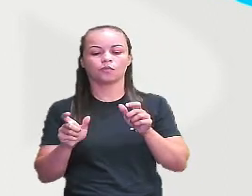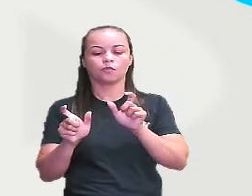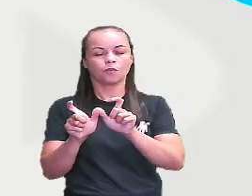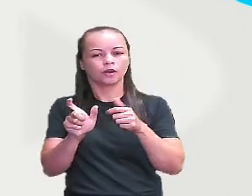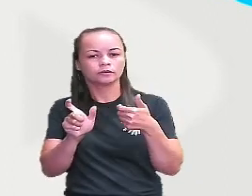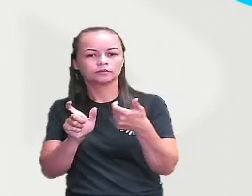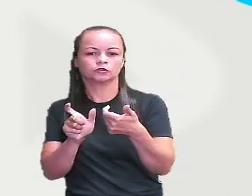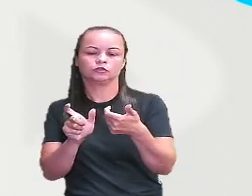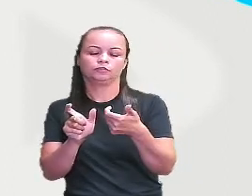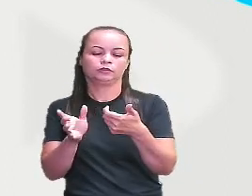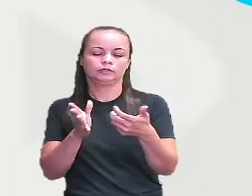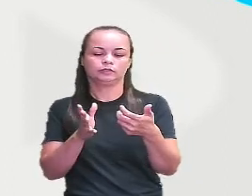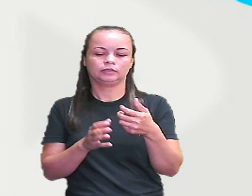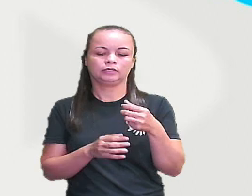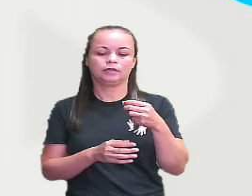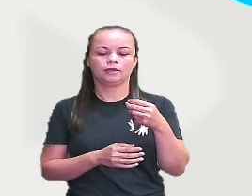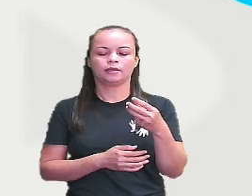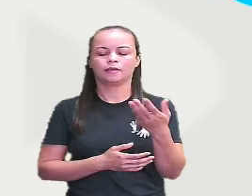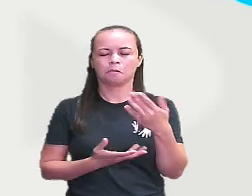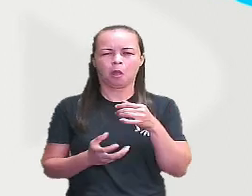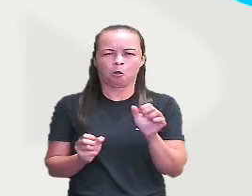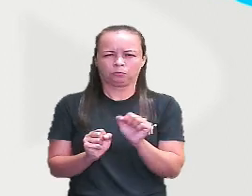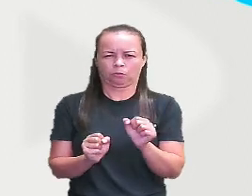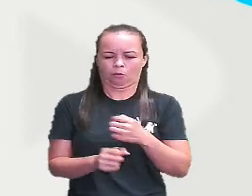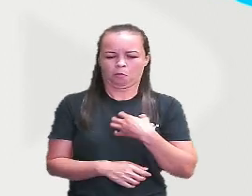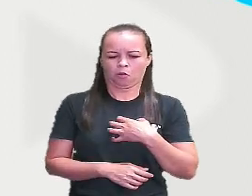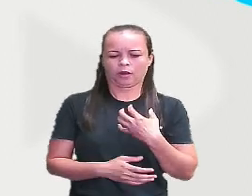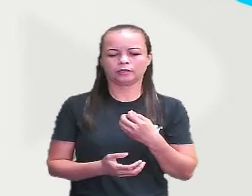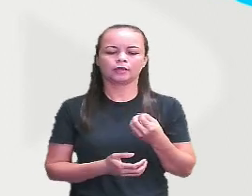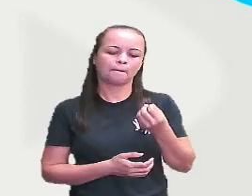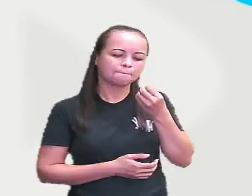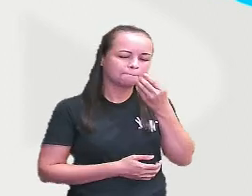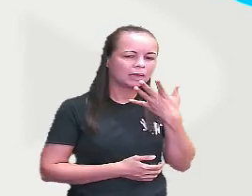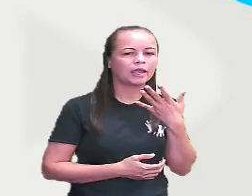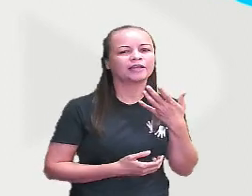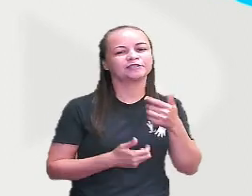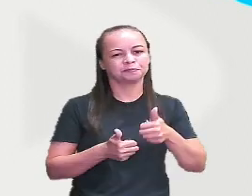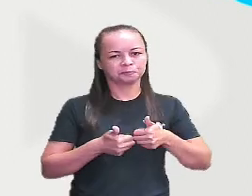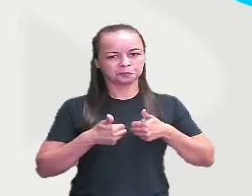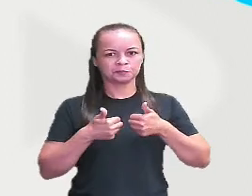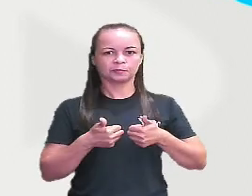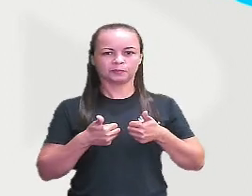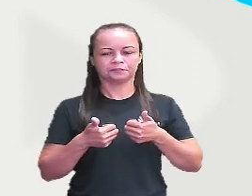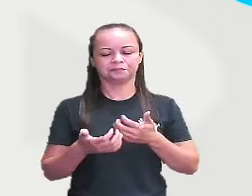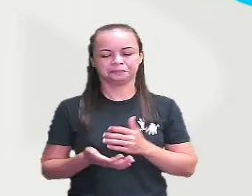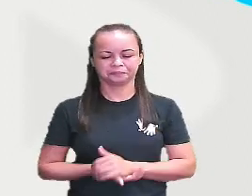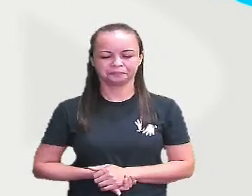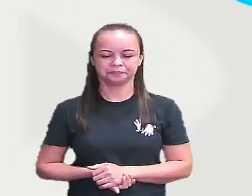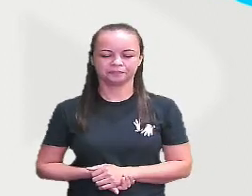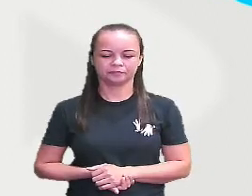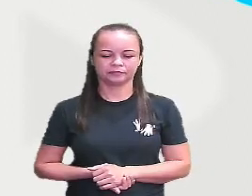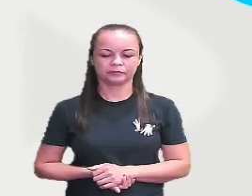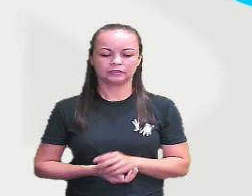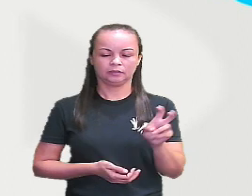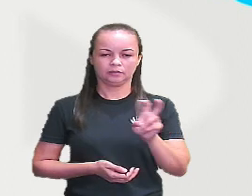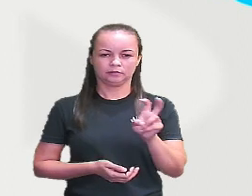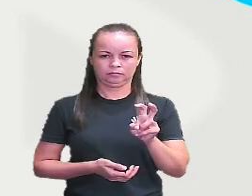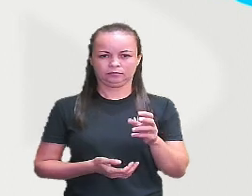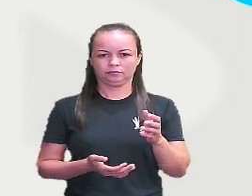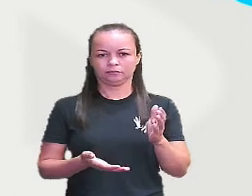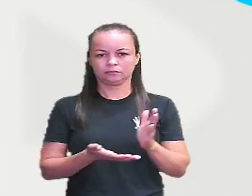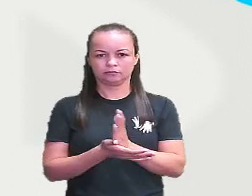Bem, de mal-humorada, bem-humorada. Na quinta questão agora. Algumas palavras da nossa língua se